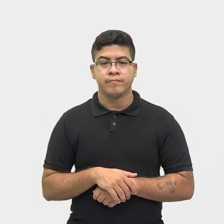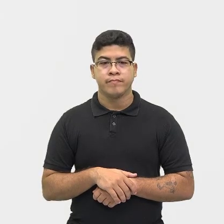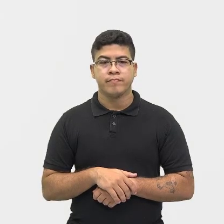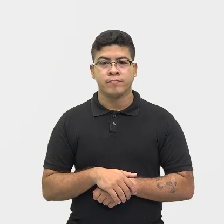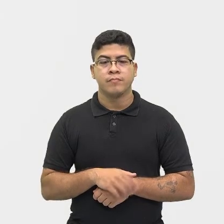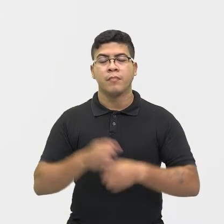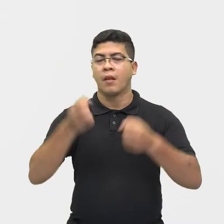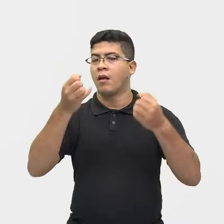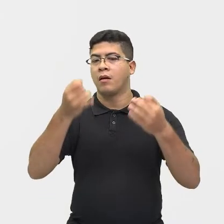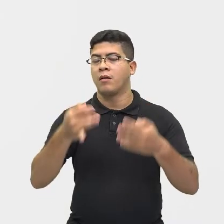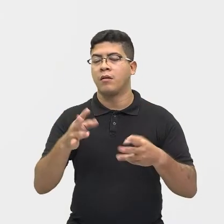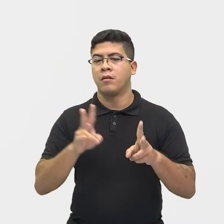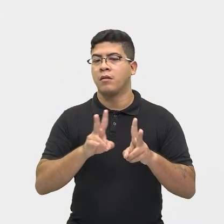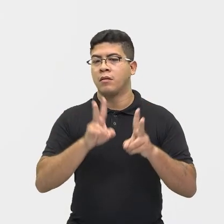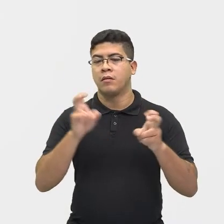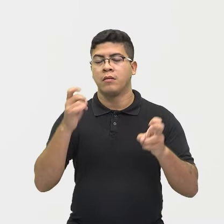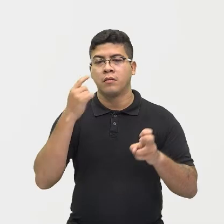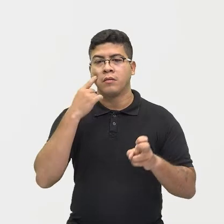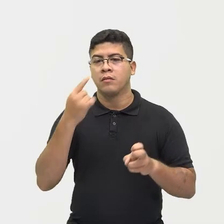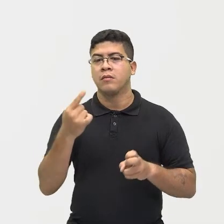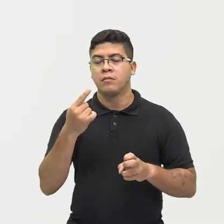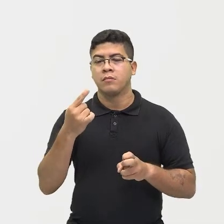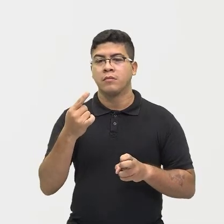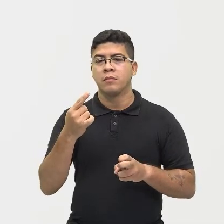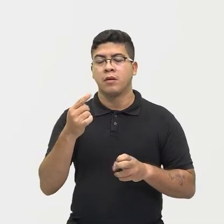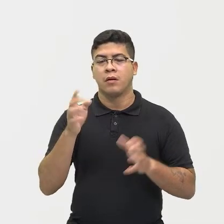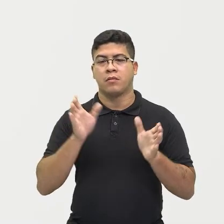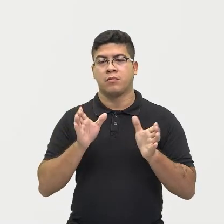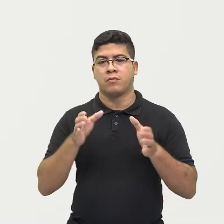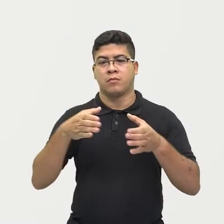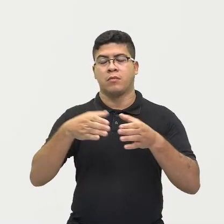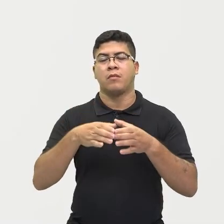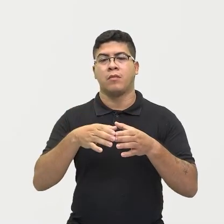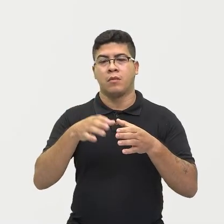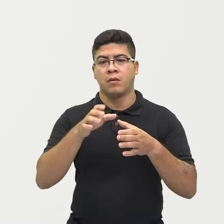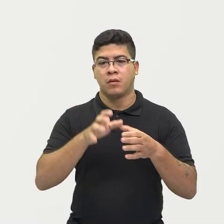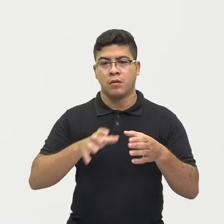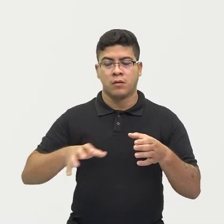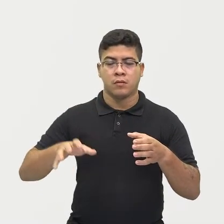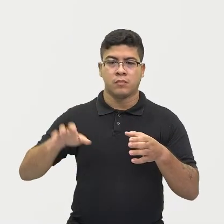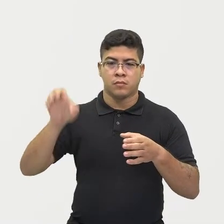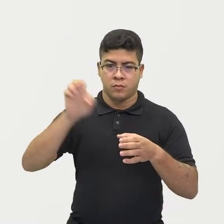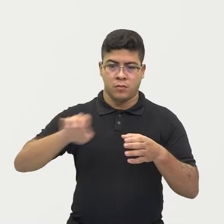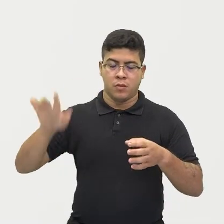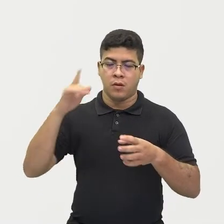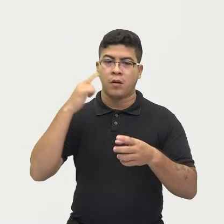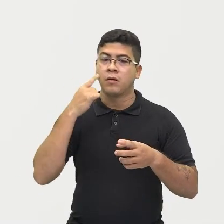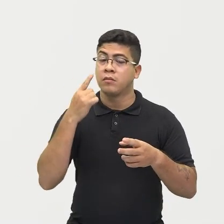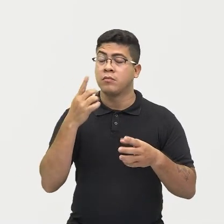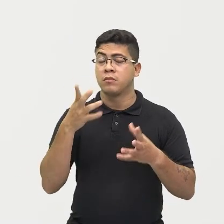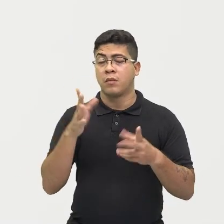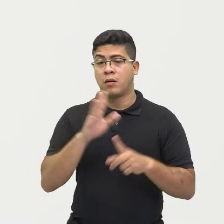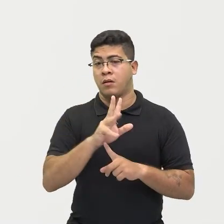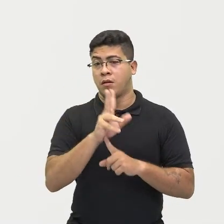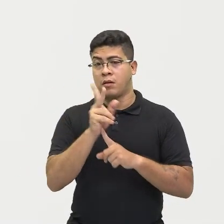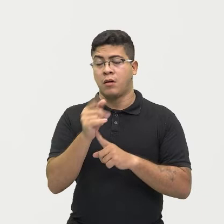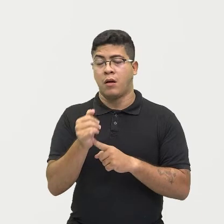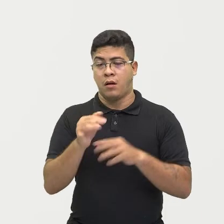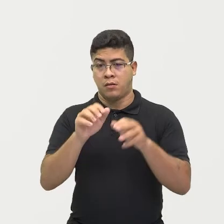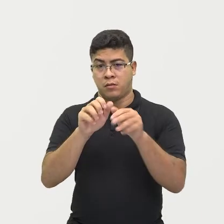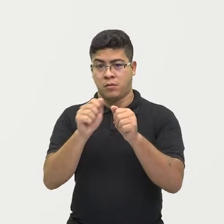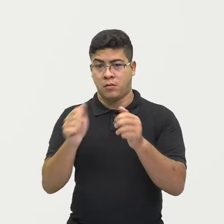Exatamente, as influências das vanguardas europeias. Assim como ocorreu nas artes plásticas, olha só, a